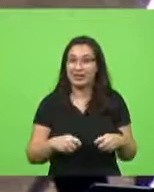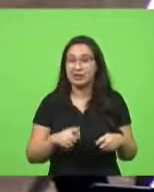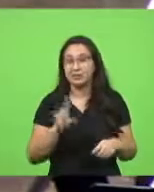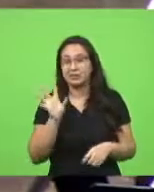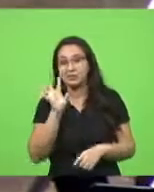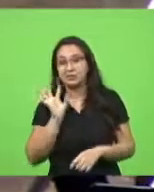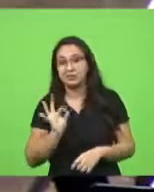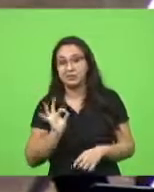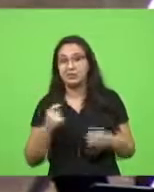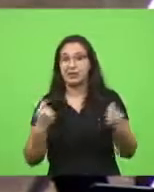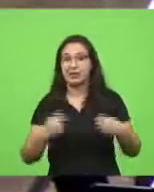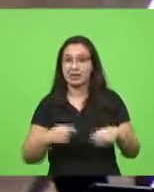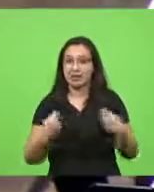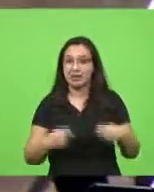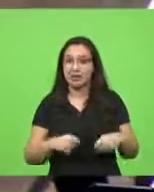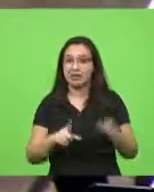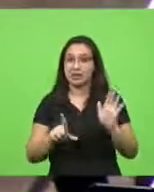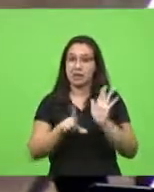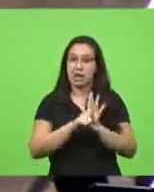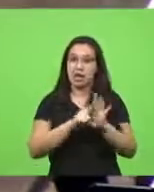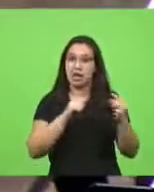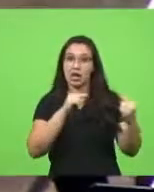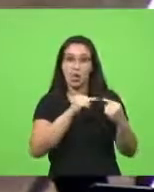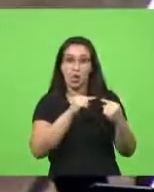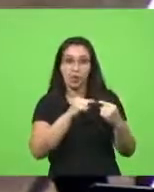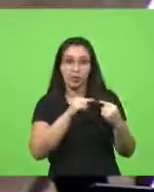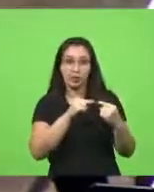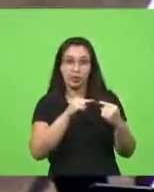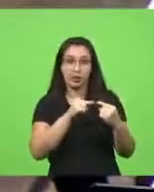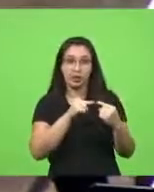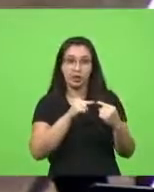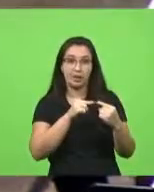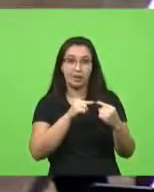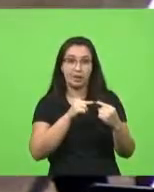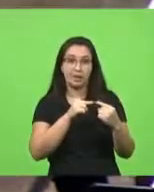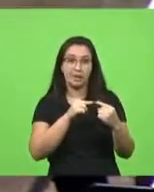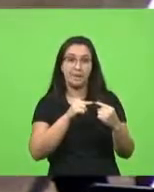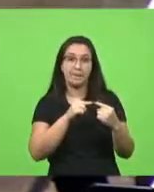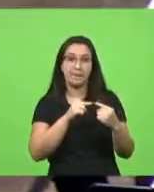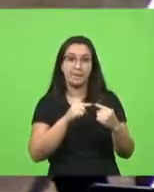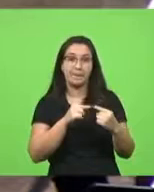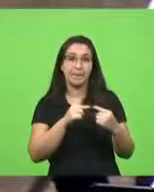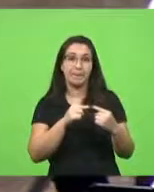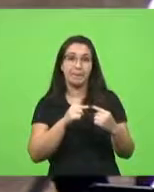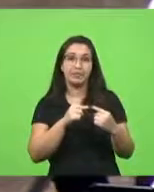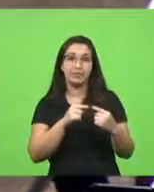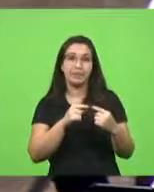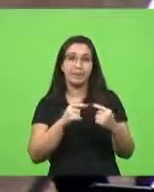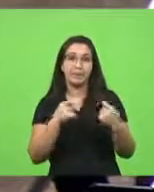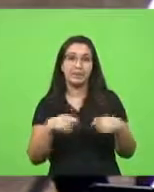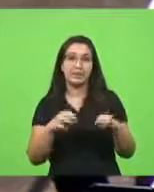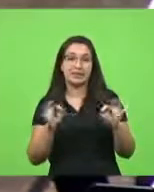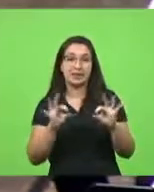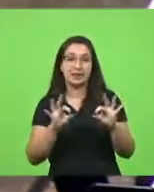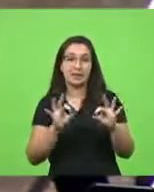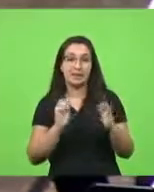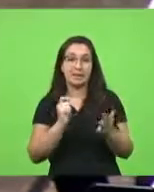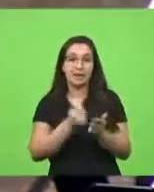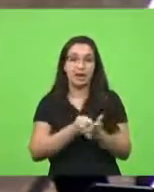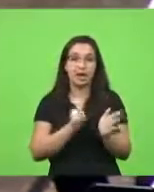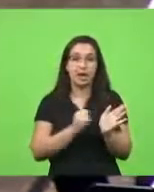de legalidade, caso isso ocorra, de que não se pague impostos sobre algo que é